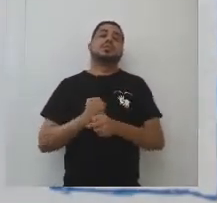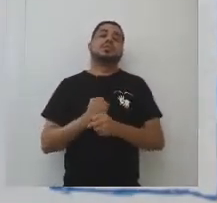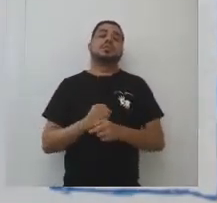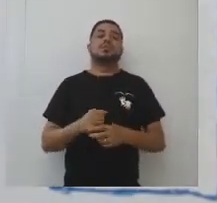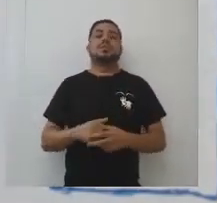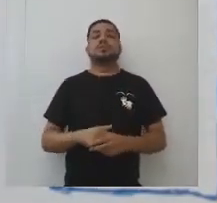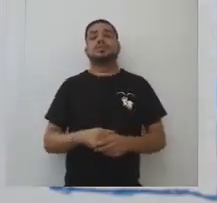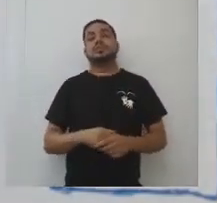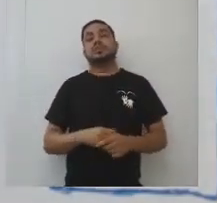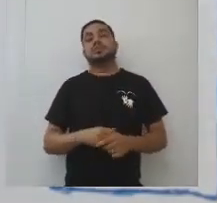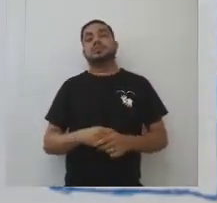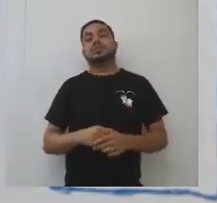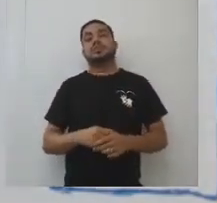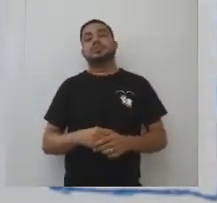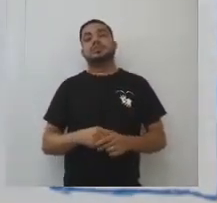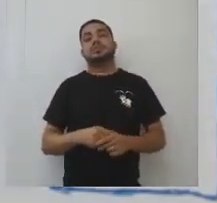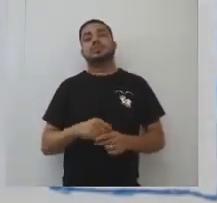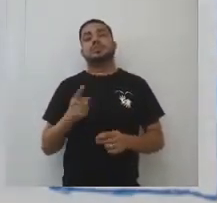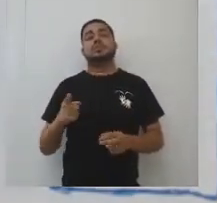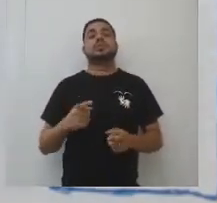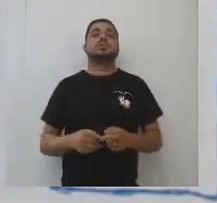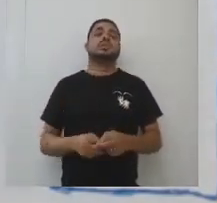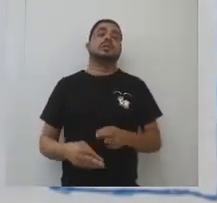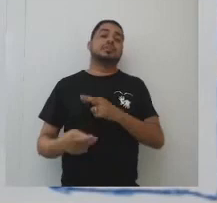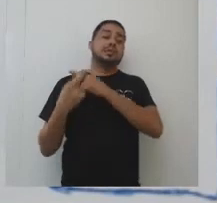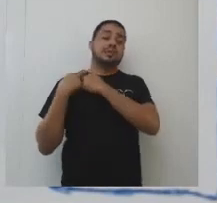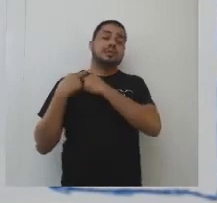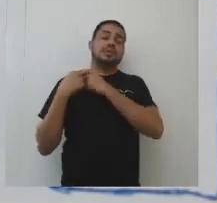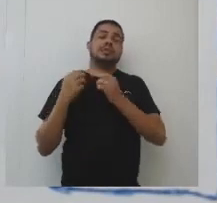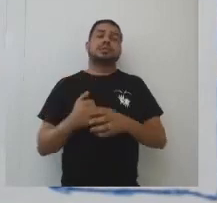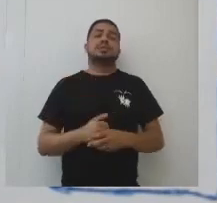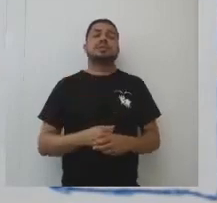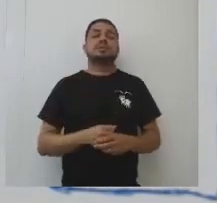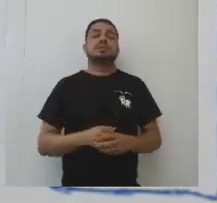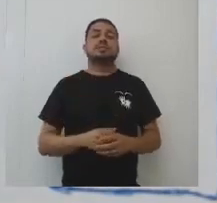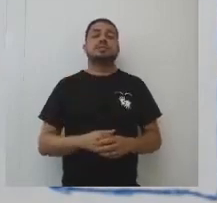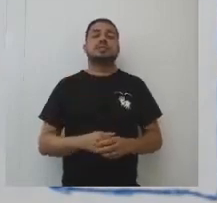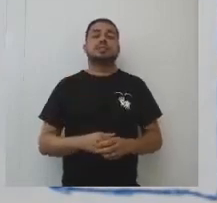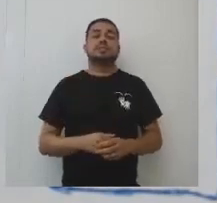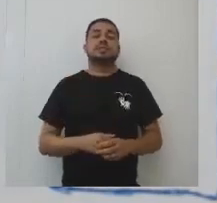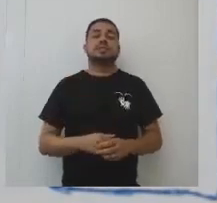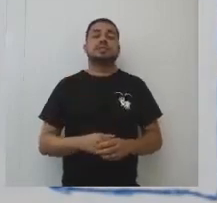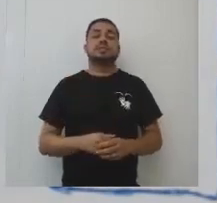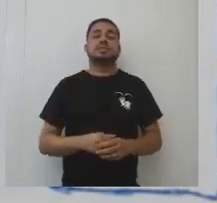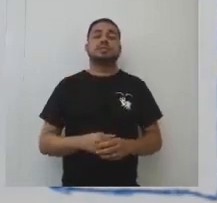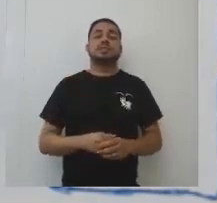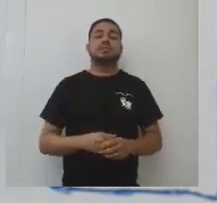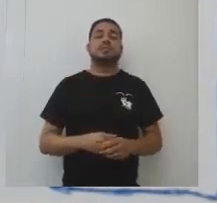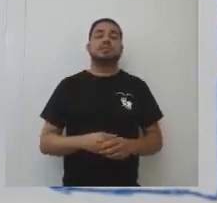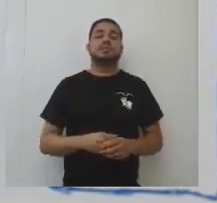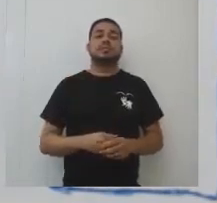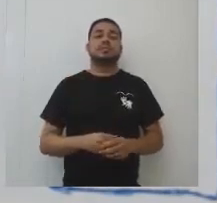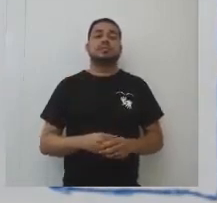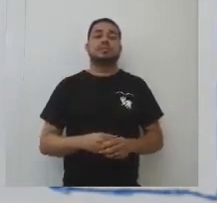resultante? Bom, tu representa assim, meu amor. Olha, tipo de